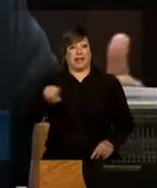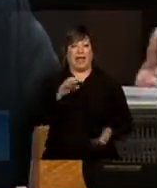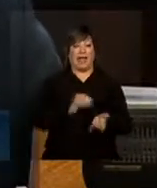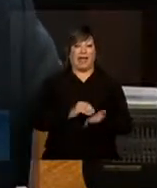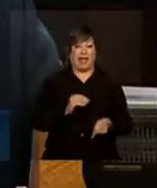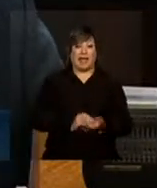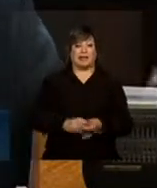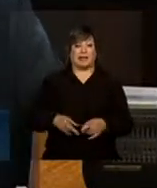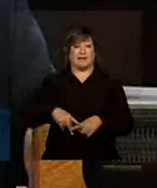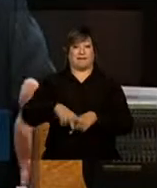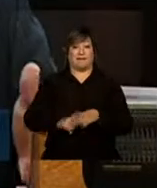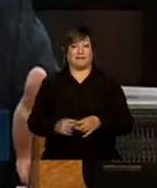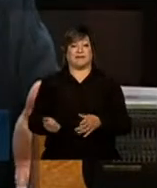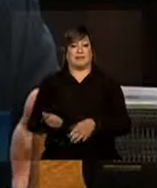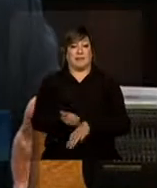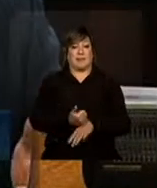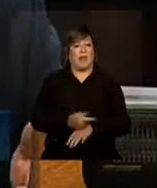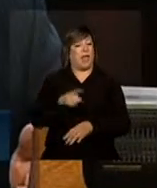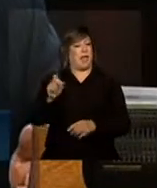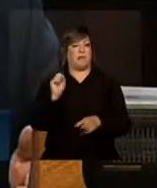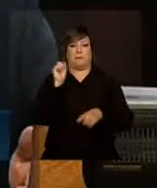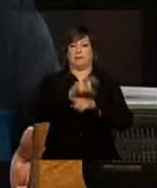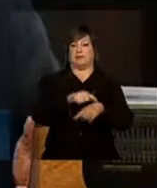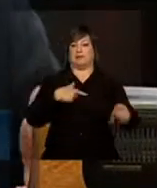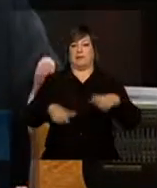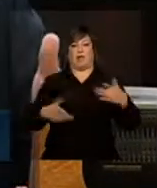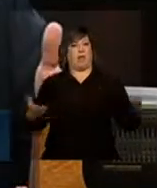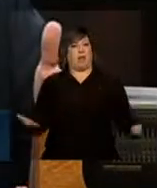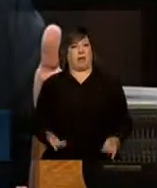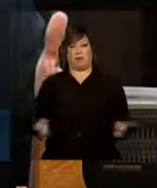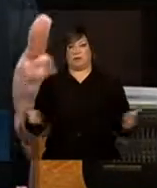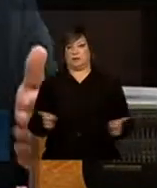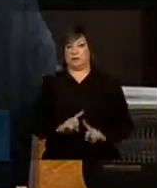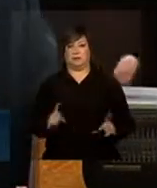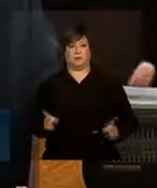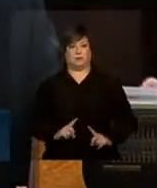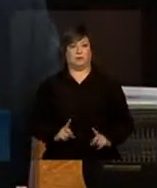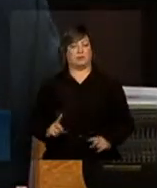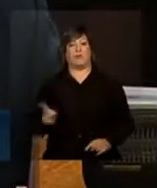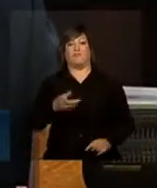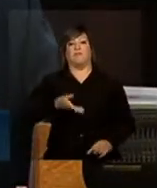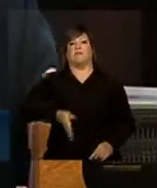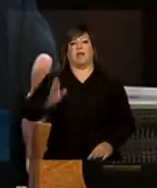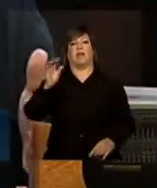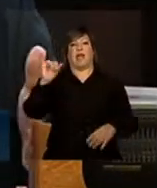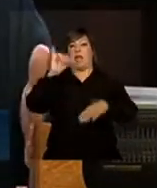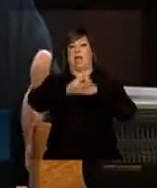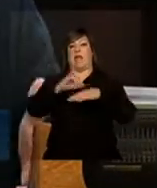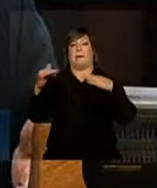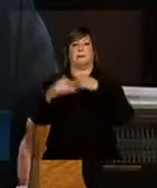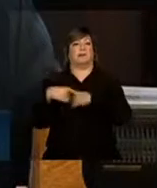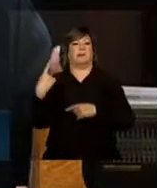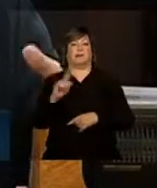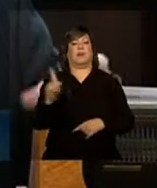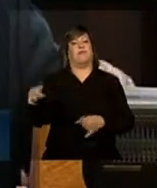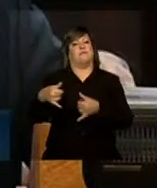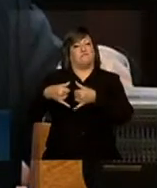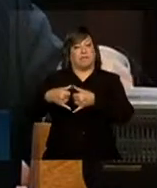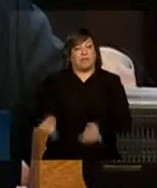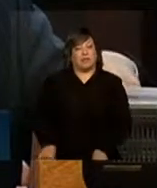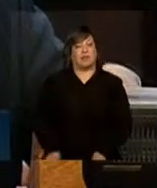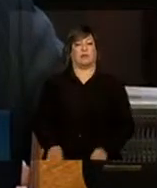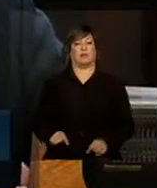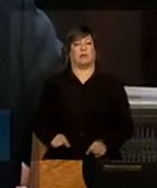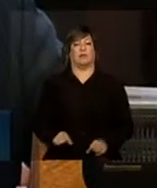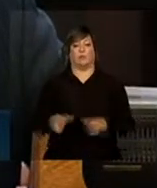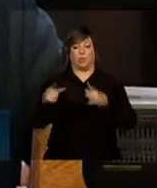de aprimoramento, eles não irão para o atendimento da população, não vão para as capitais dos estados, eles ficam